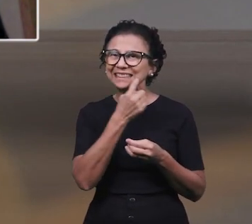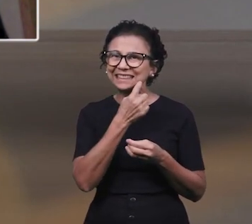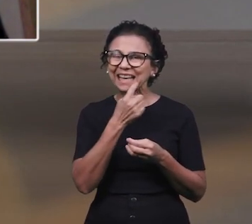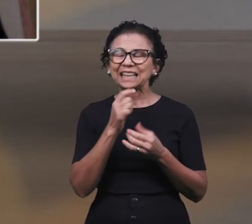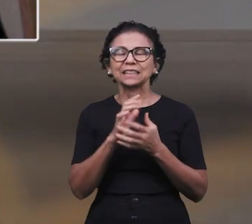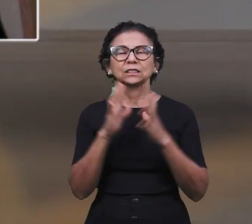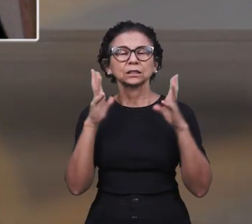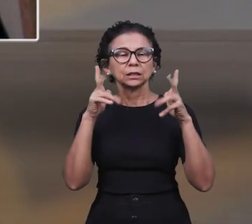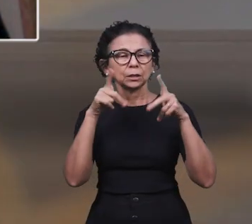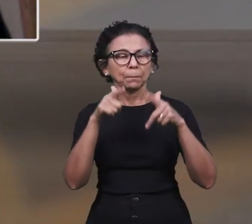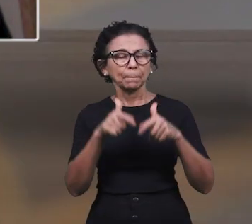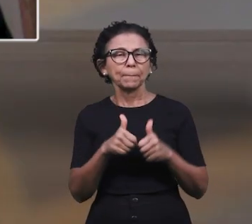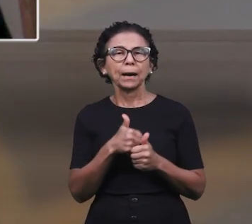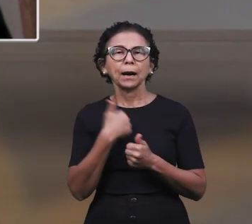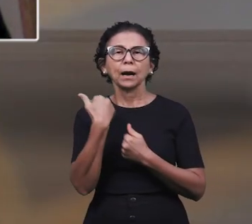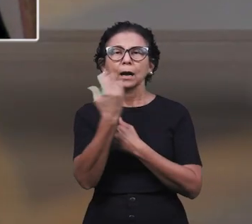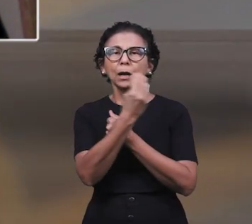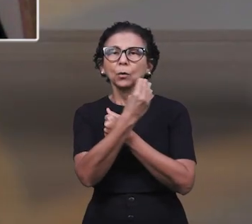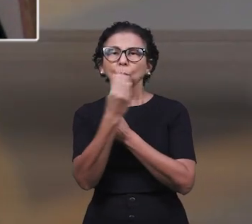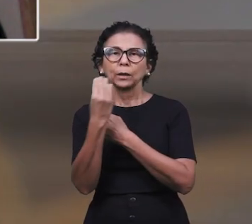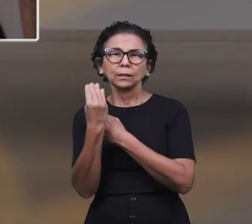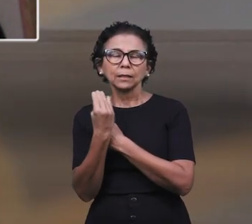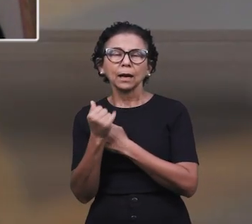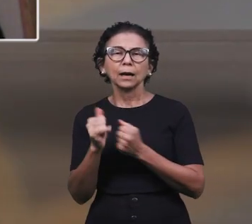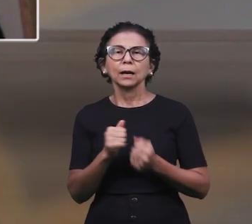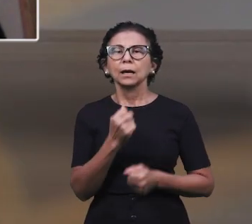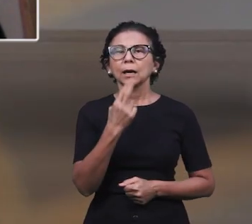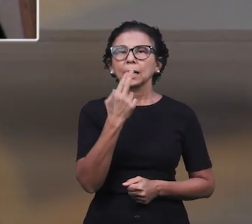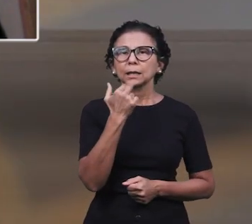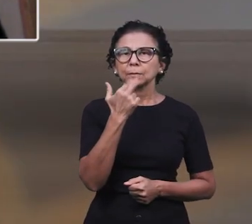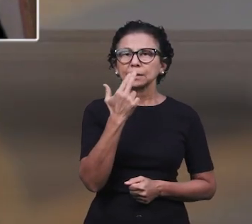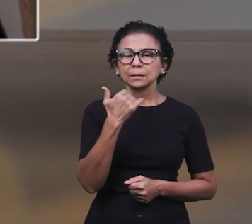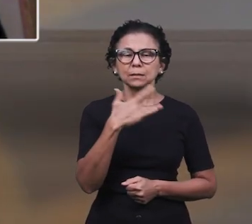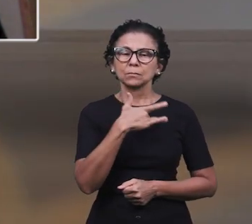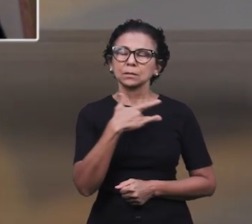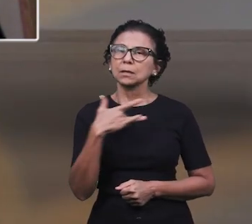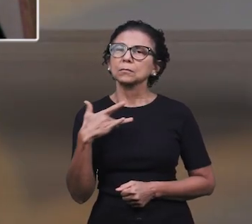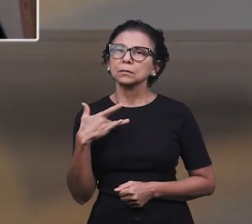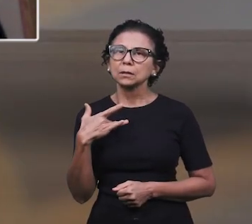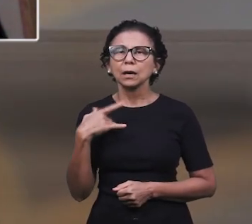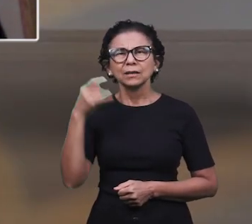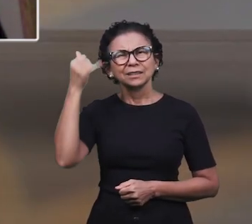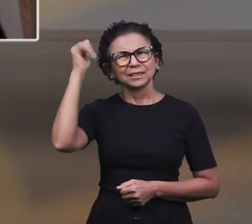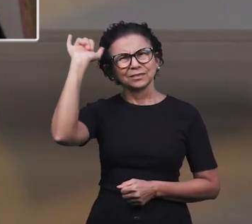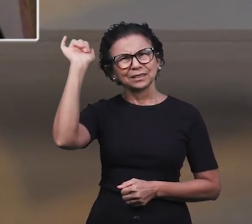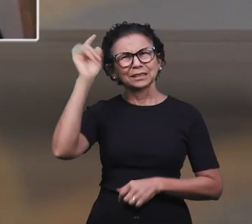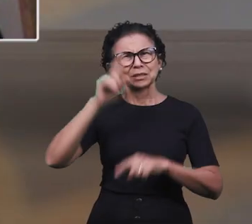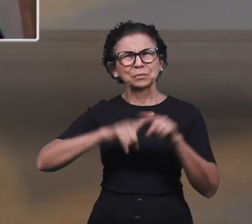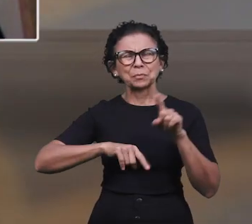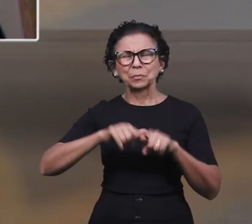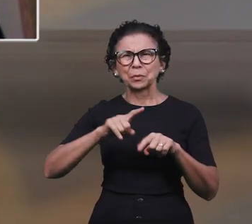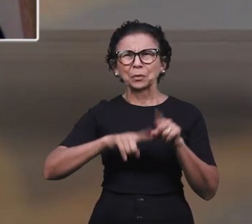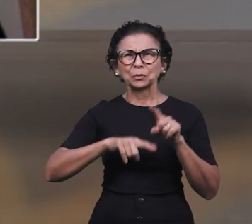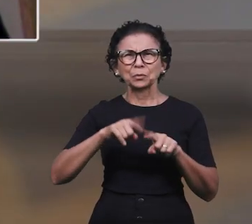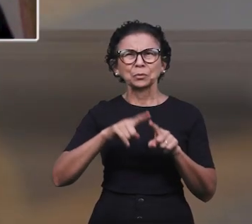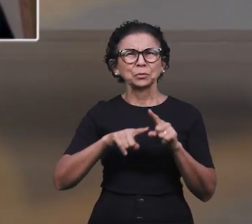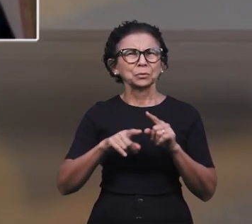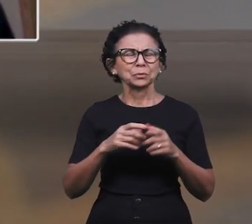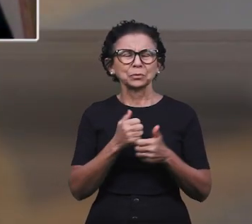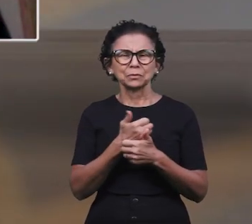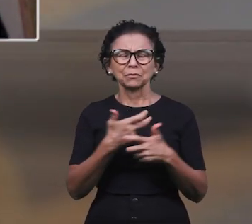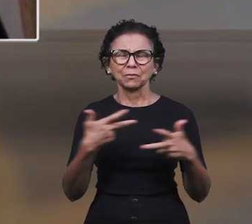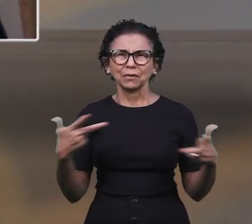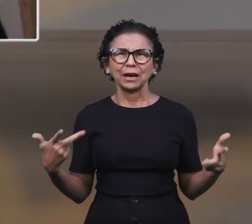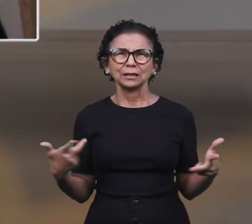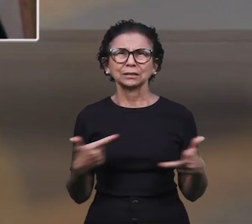com a limpeza, uma nutrição mais adequada, evitando produtos que são tóxicos. Um